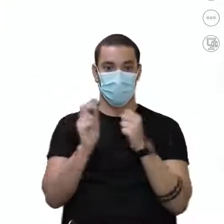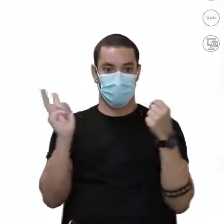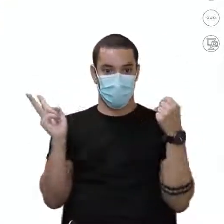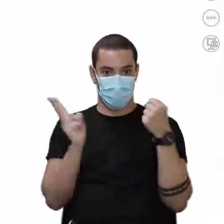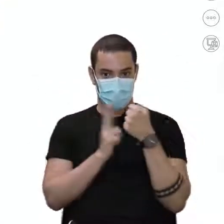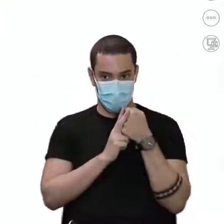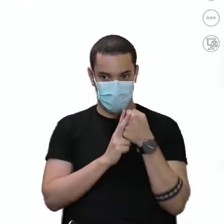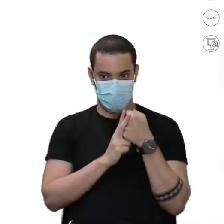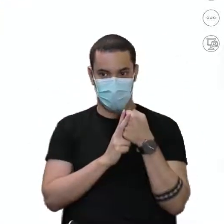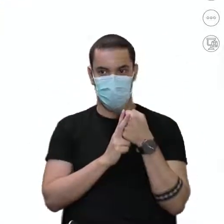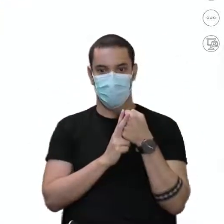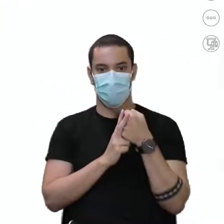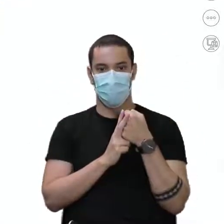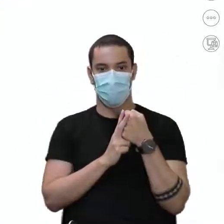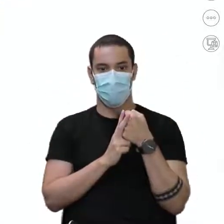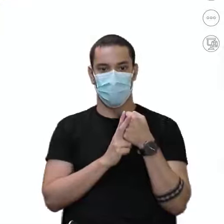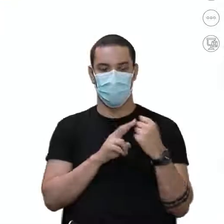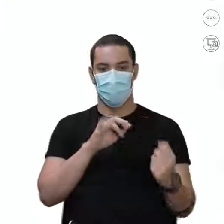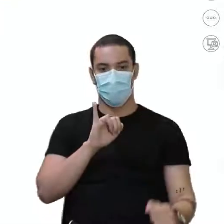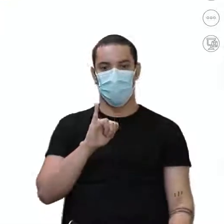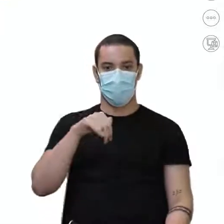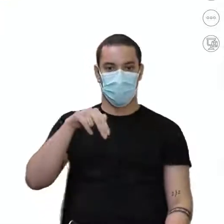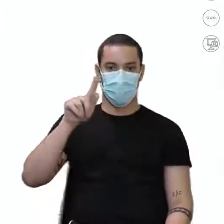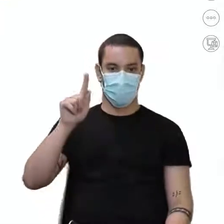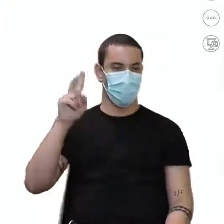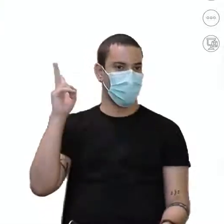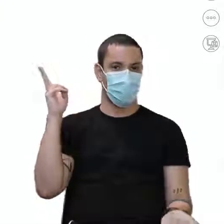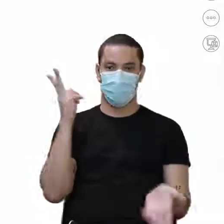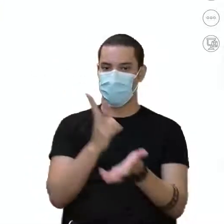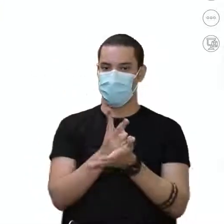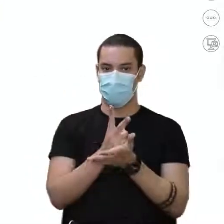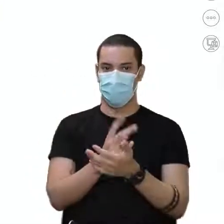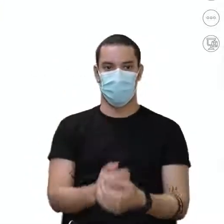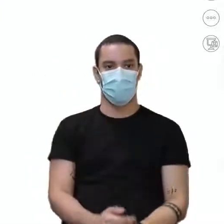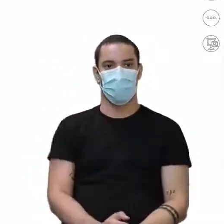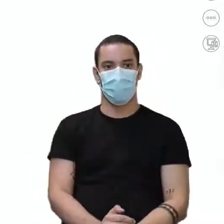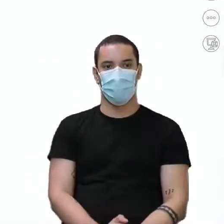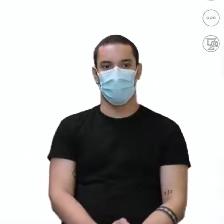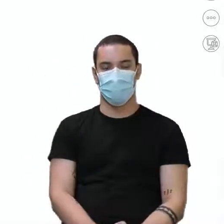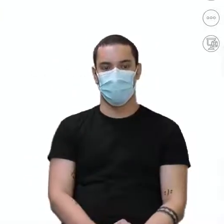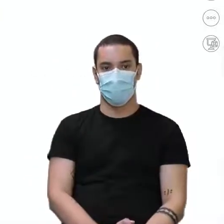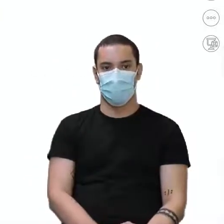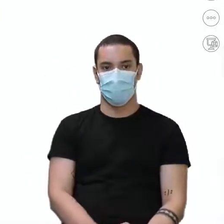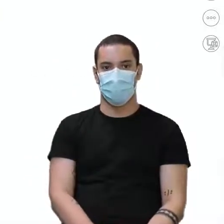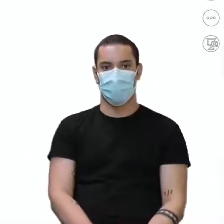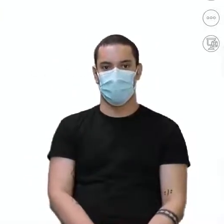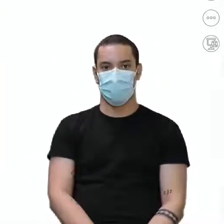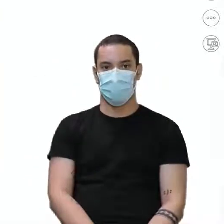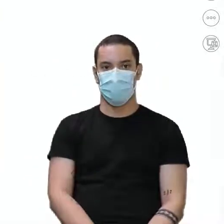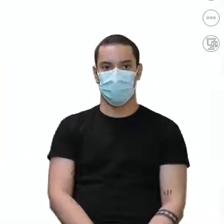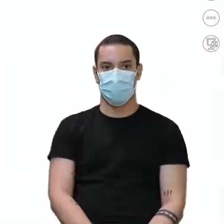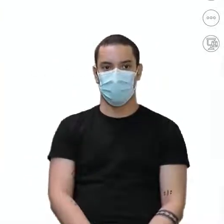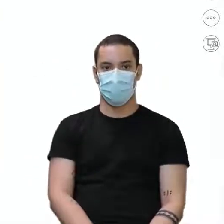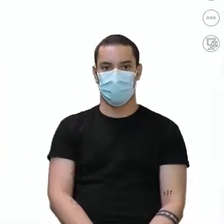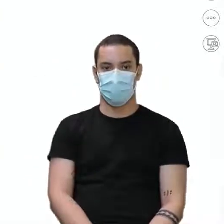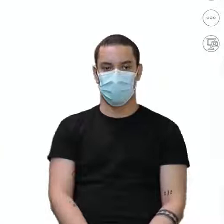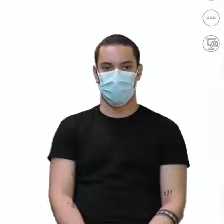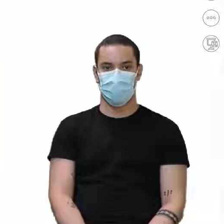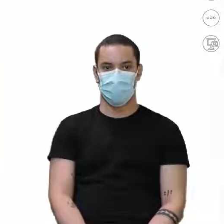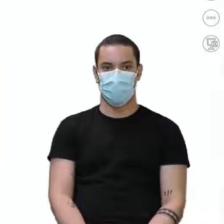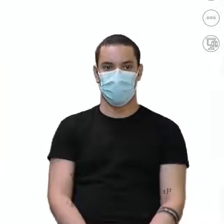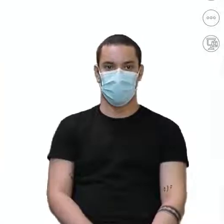verbo no ing. Entenderam isso? Vamos lá? Have, ou barra,